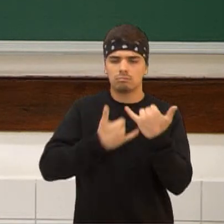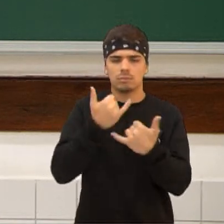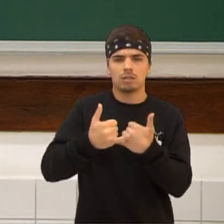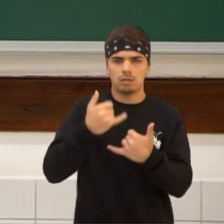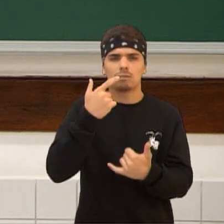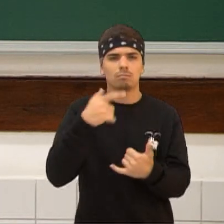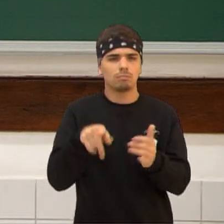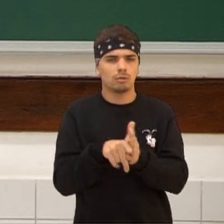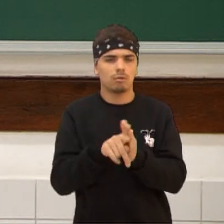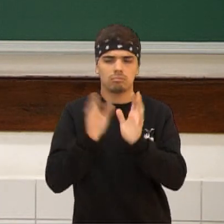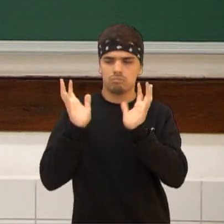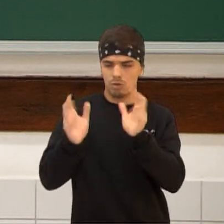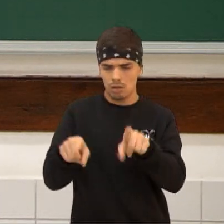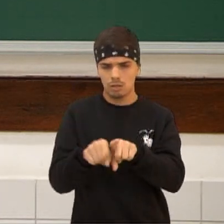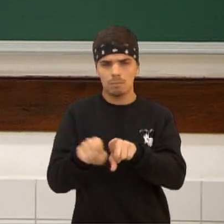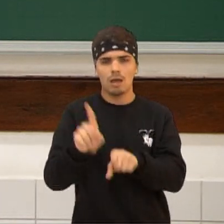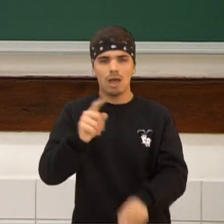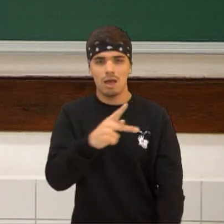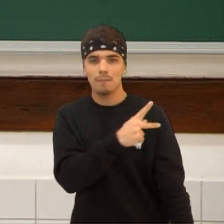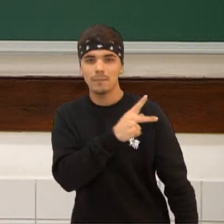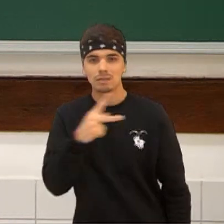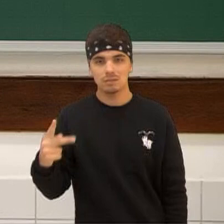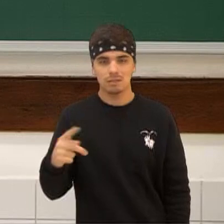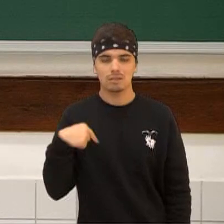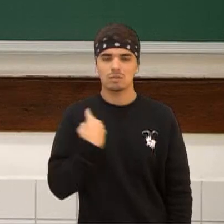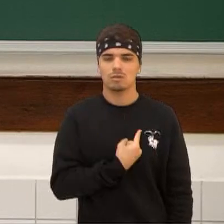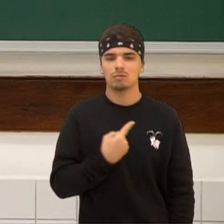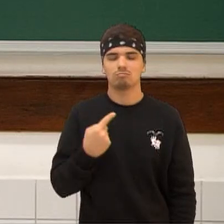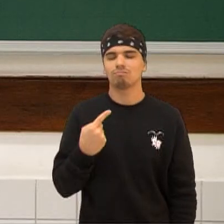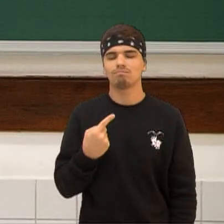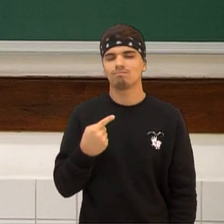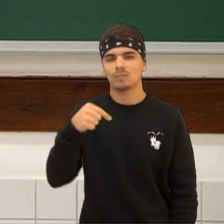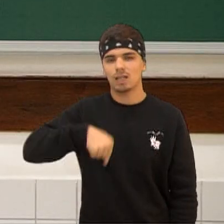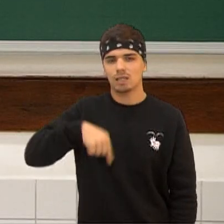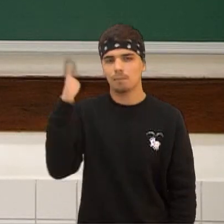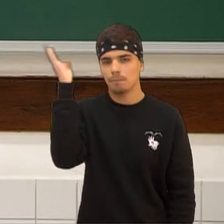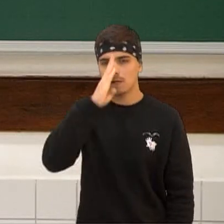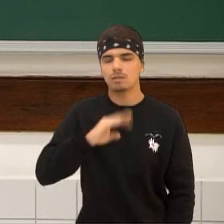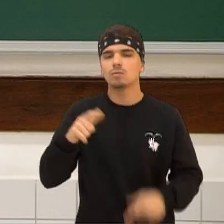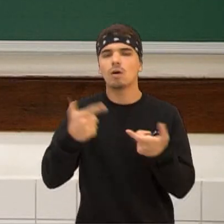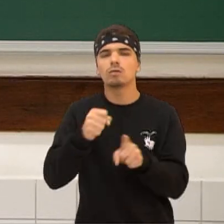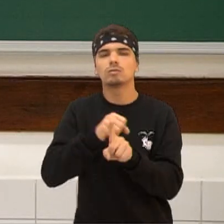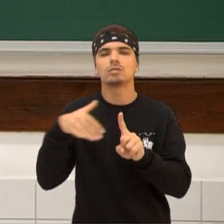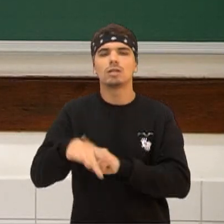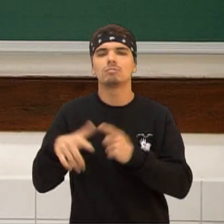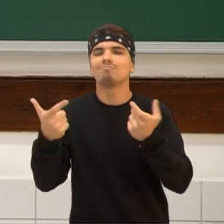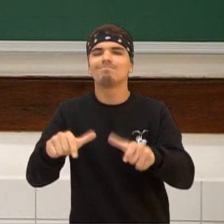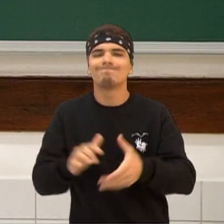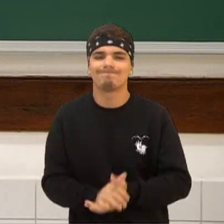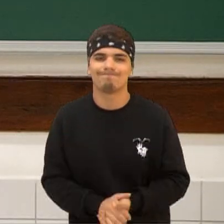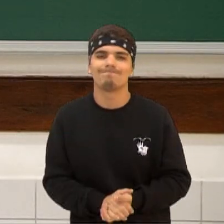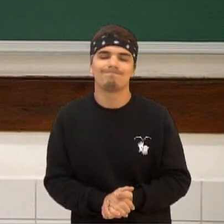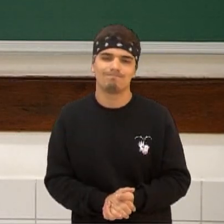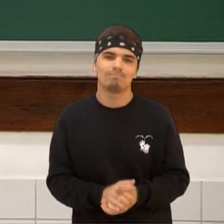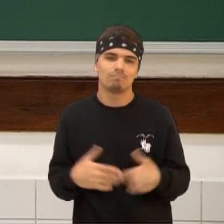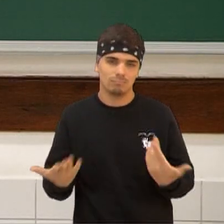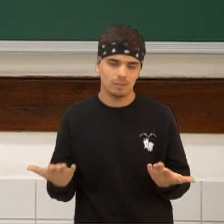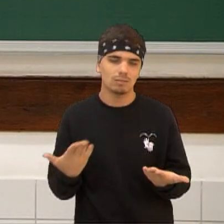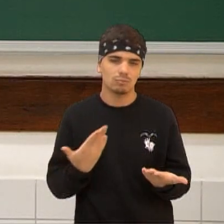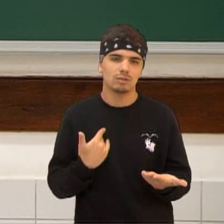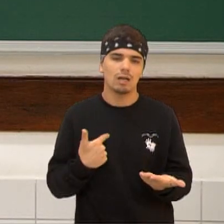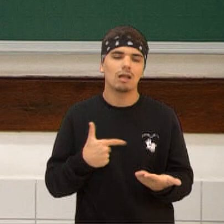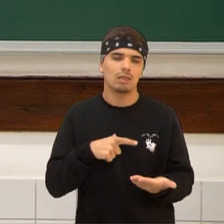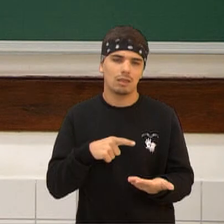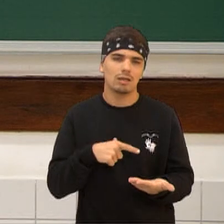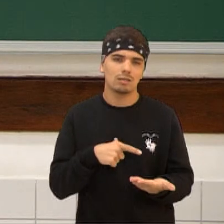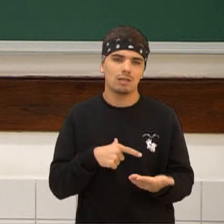são presidentes, né? E o nosso negro, onde está o nosso negro na nossa sociedade? Então, passou da hora de